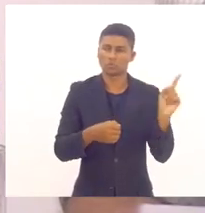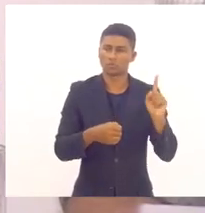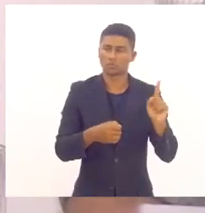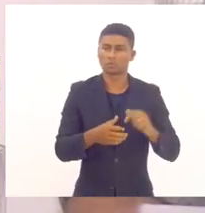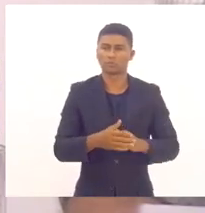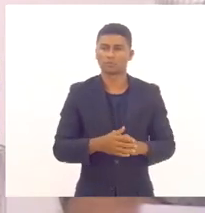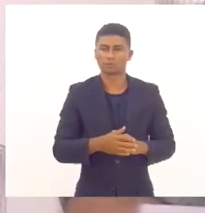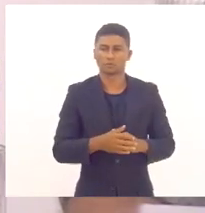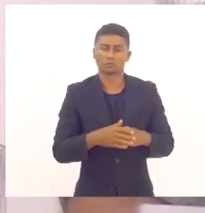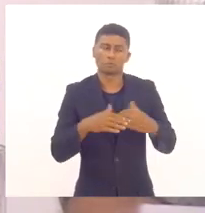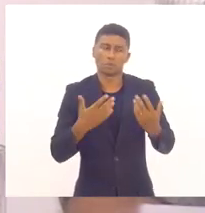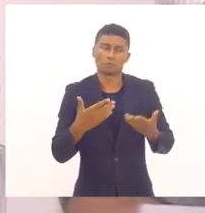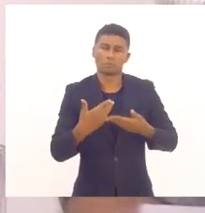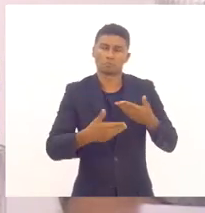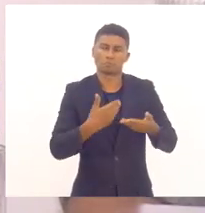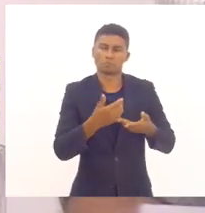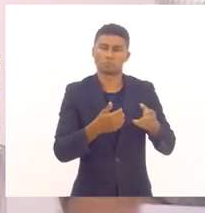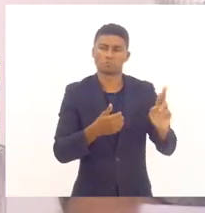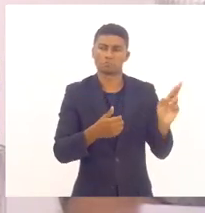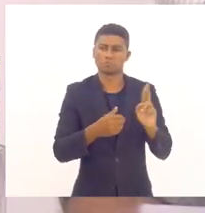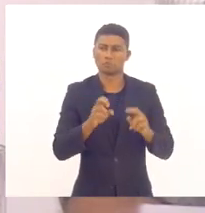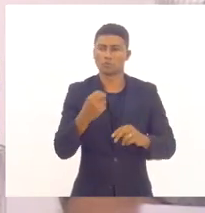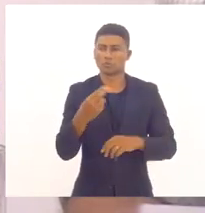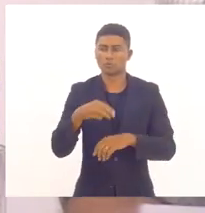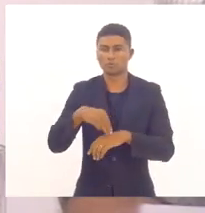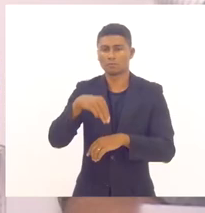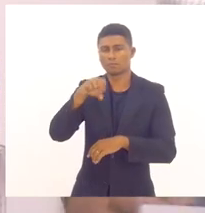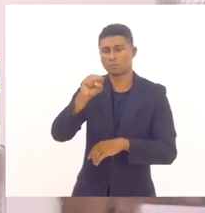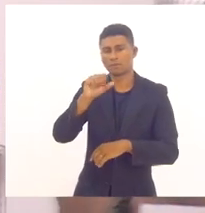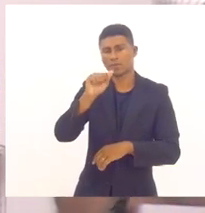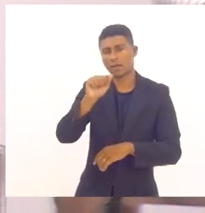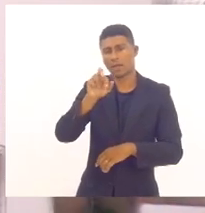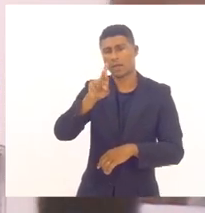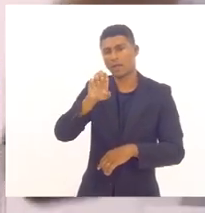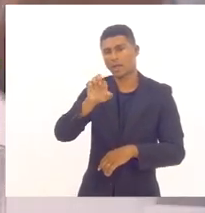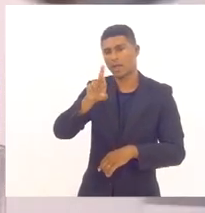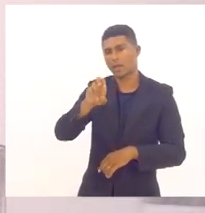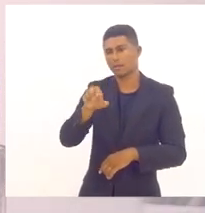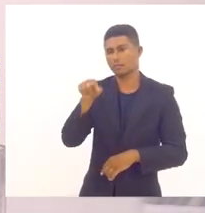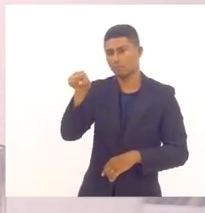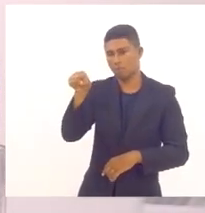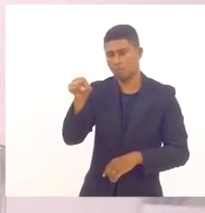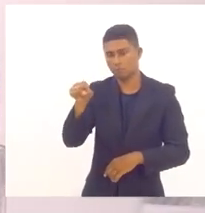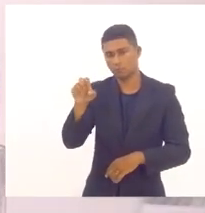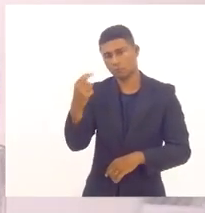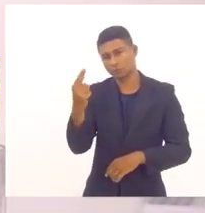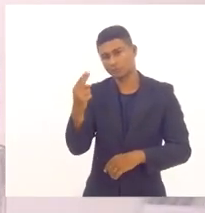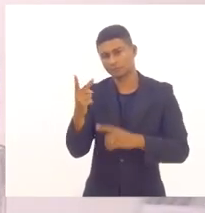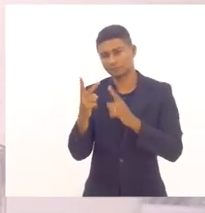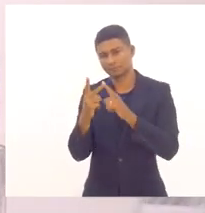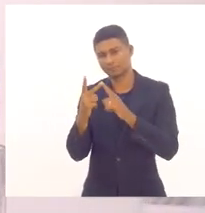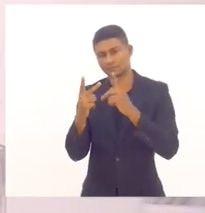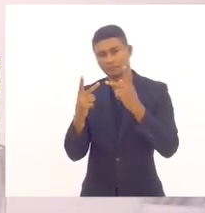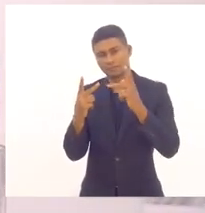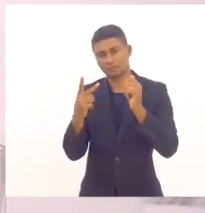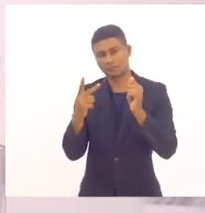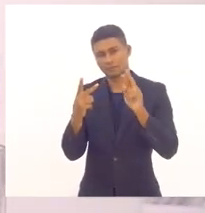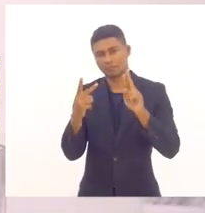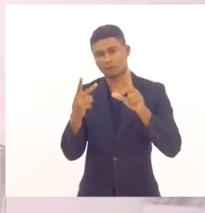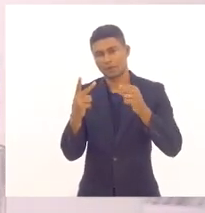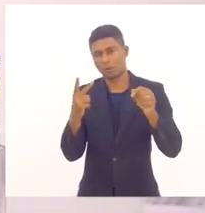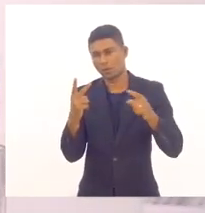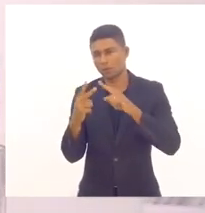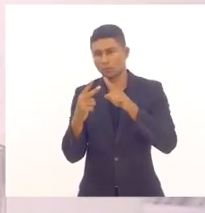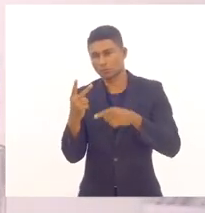fim de esclarecimento, ou até mesmo o mestre Alerê, que também está bem, ou o Paulão, que são os caras mais articulados aí, né,